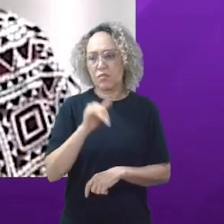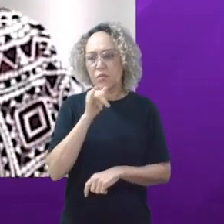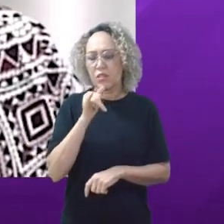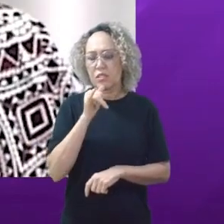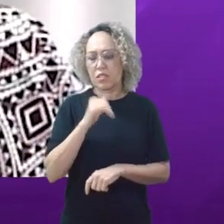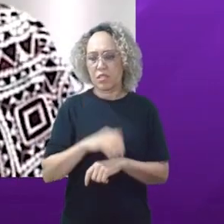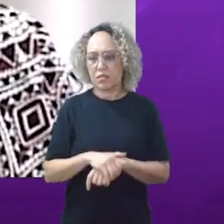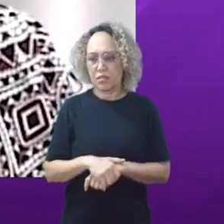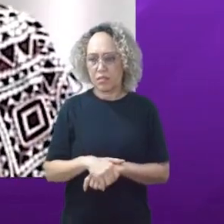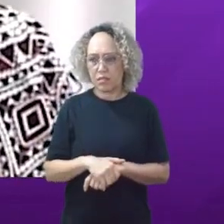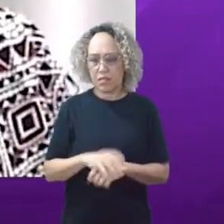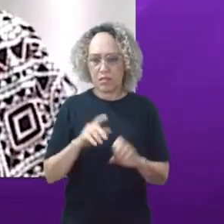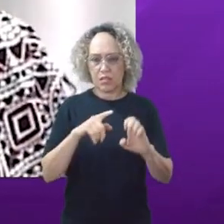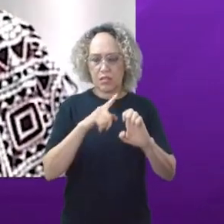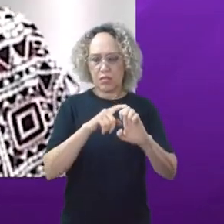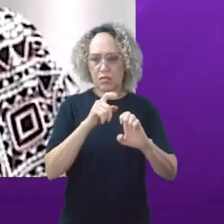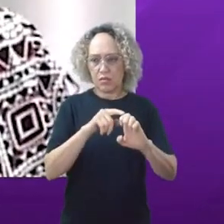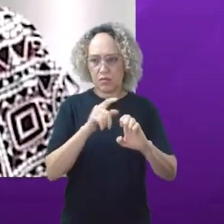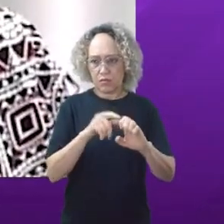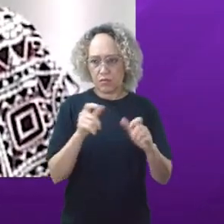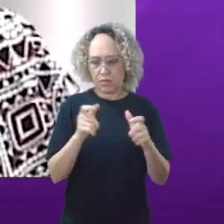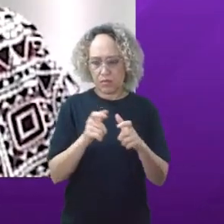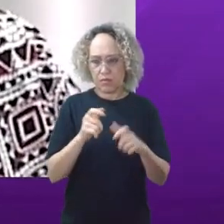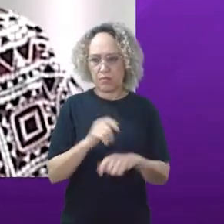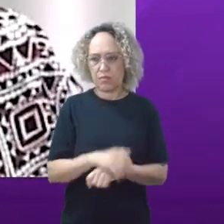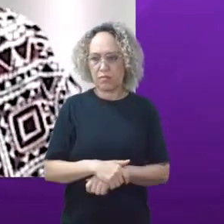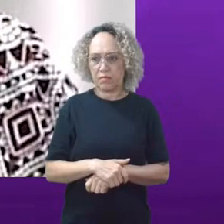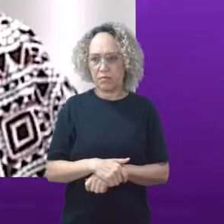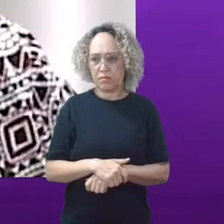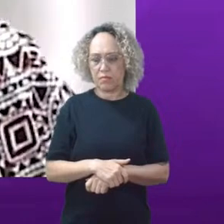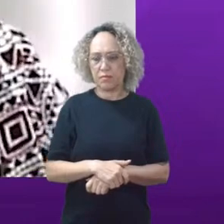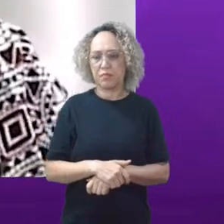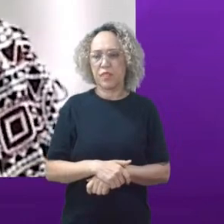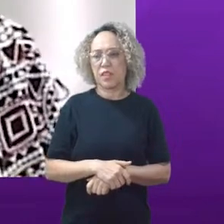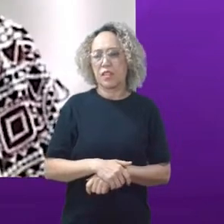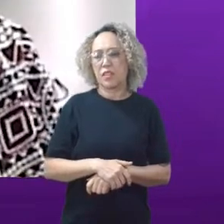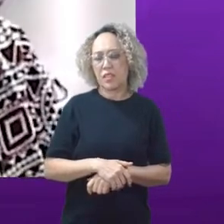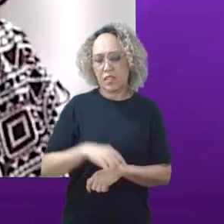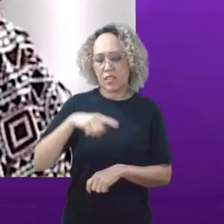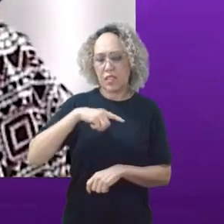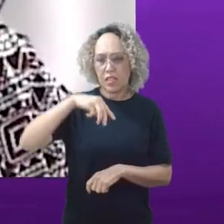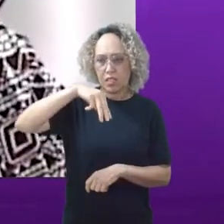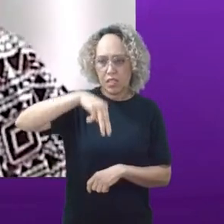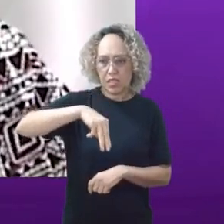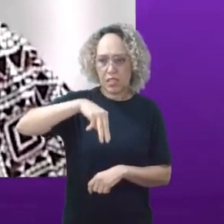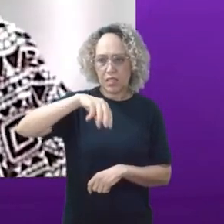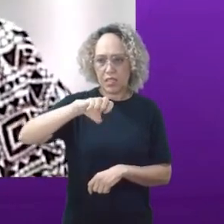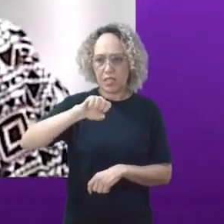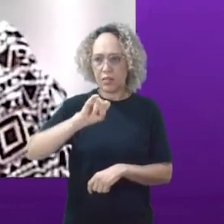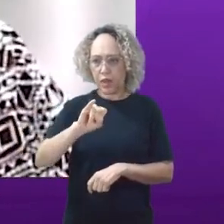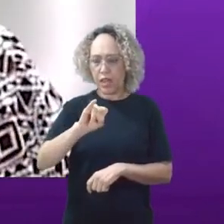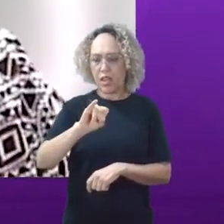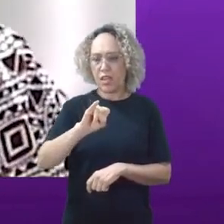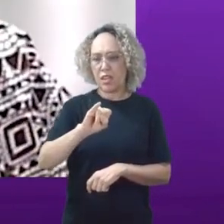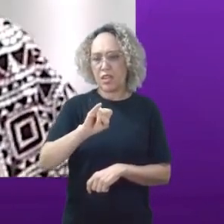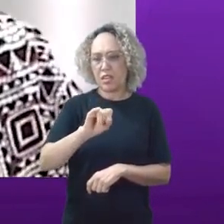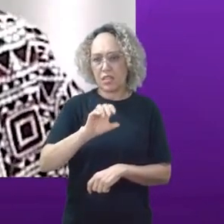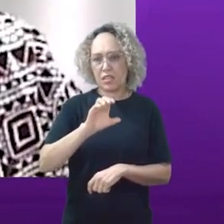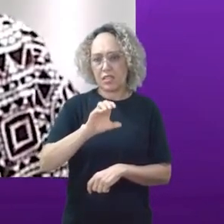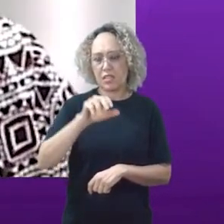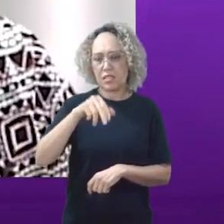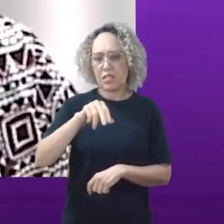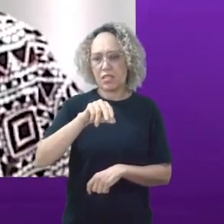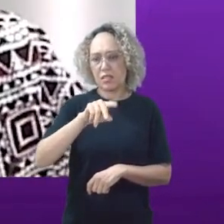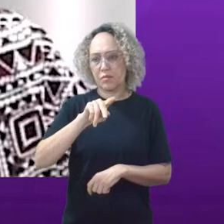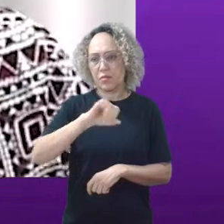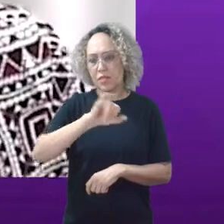exemplo, dos microempreendedores, que são MEIs, que tendem a ser aquele grupo que